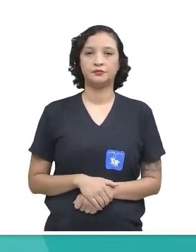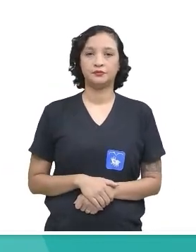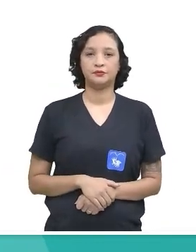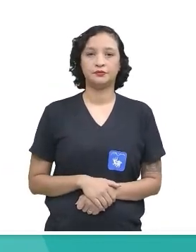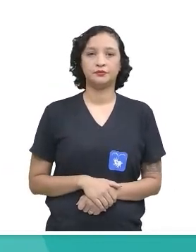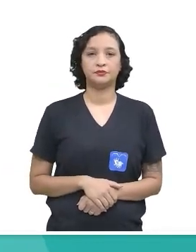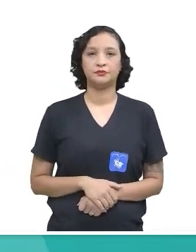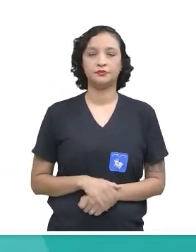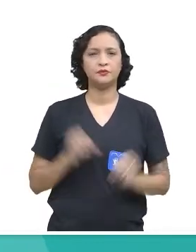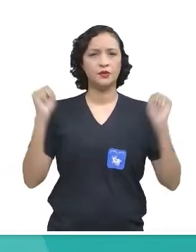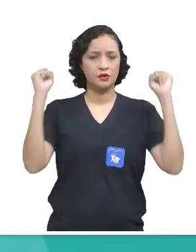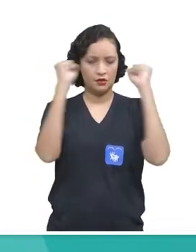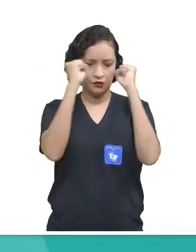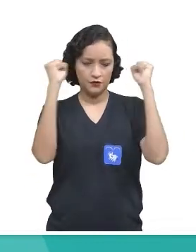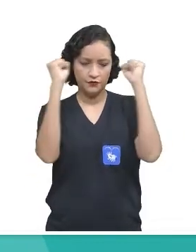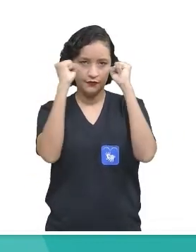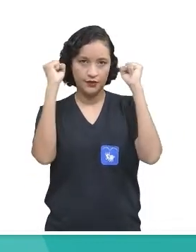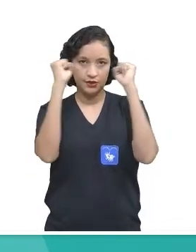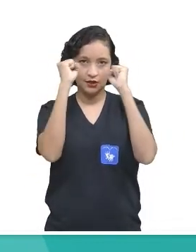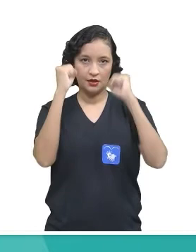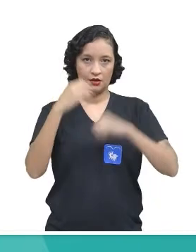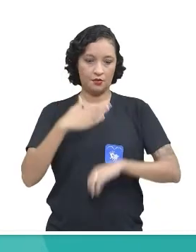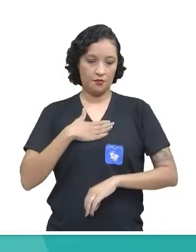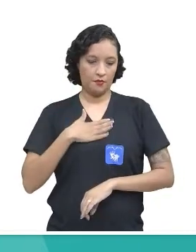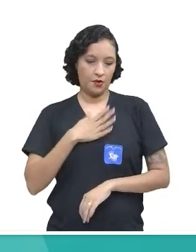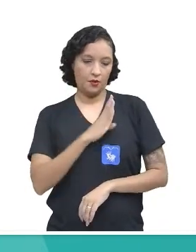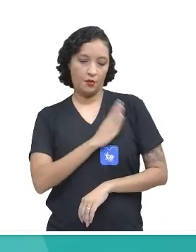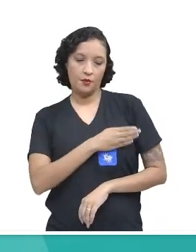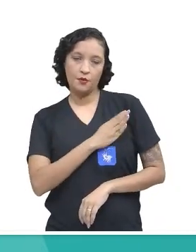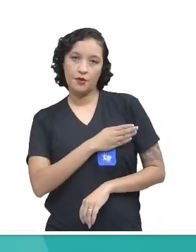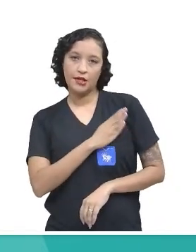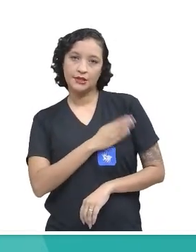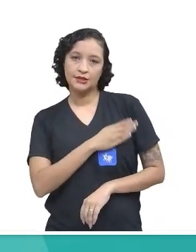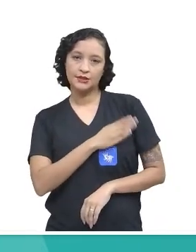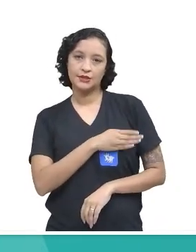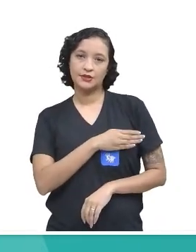fizer uma atividade onde o meu coração trabalhe